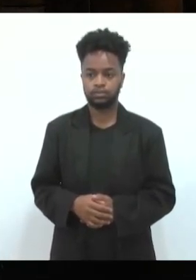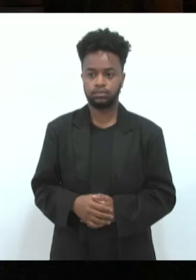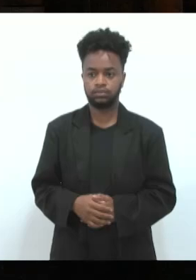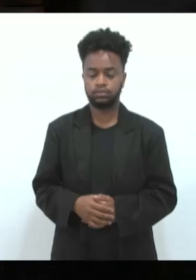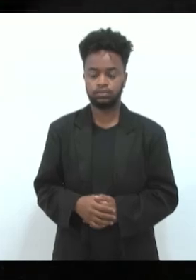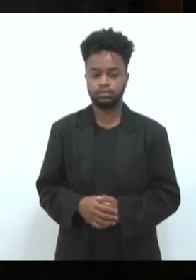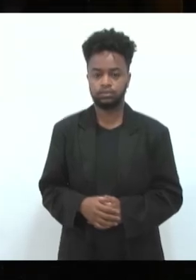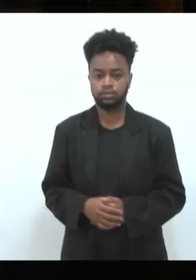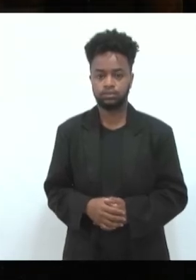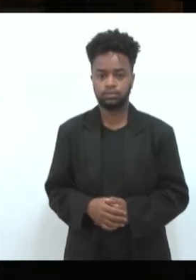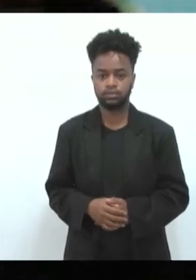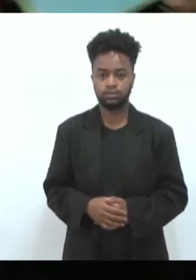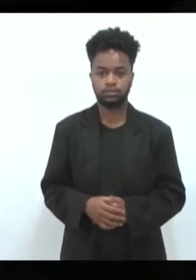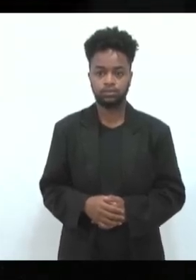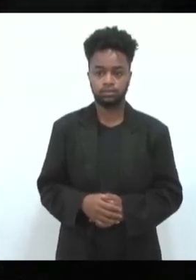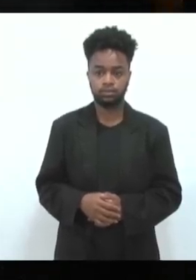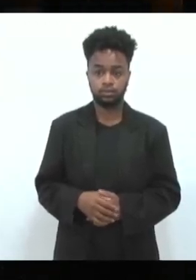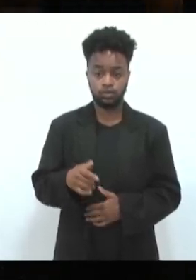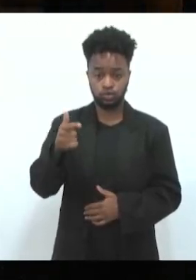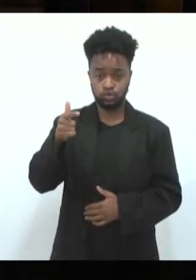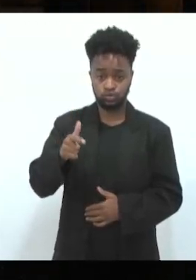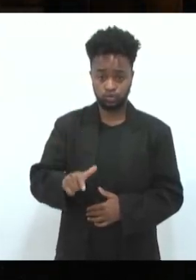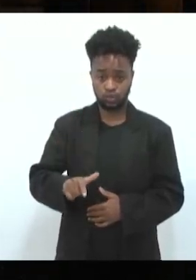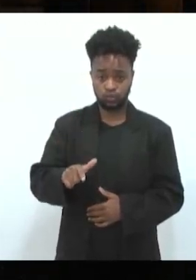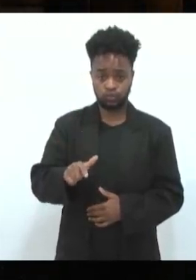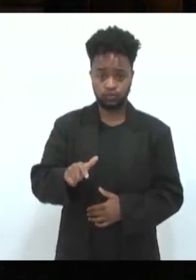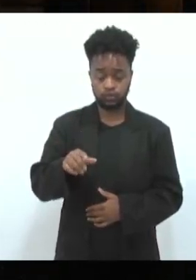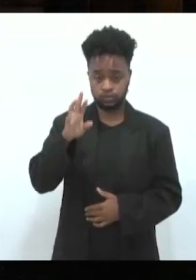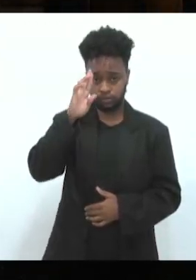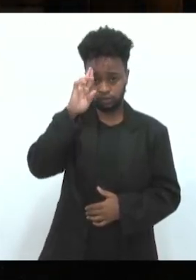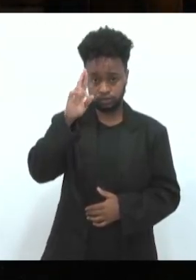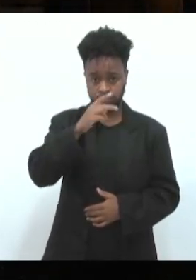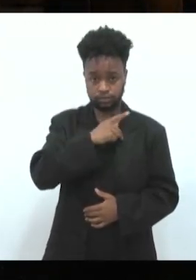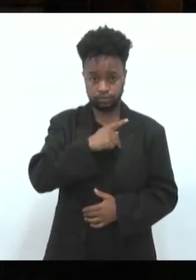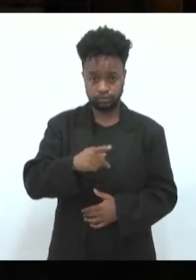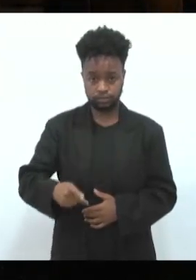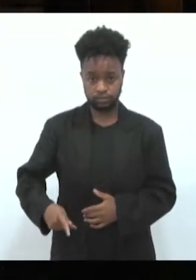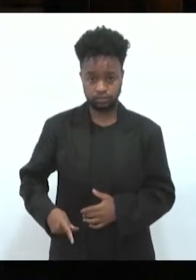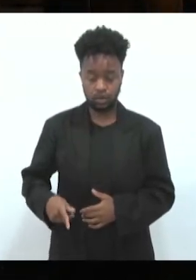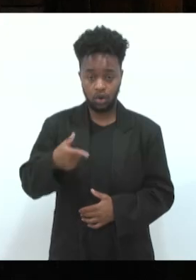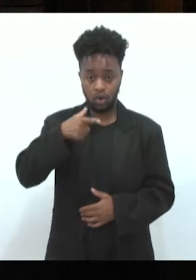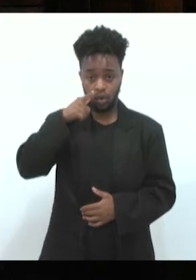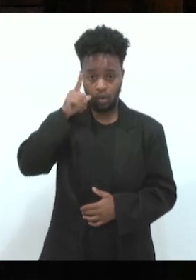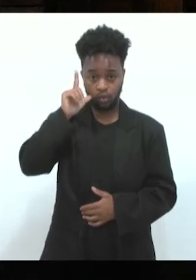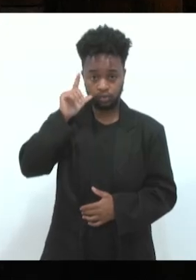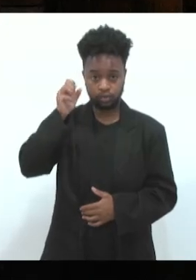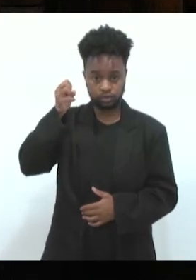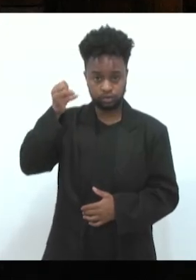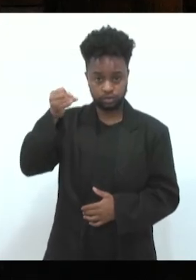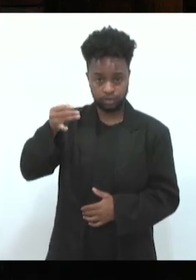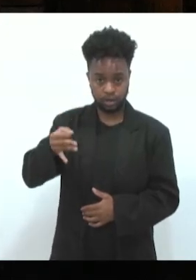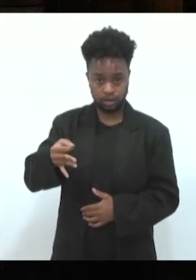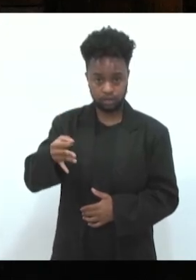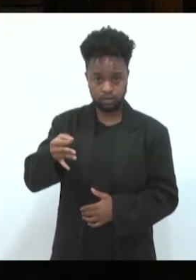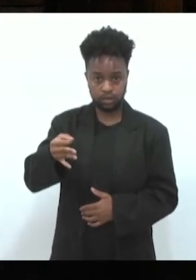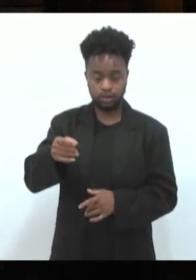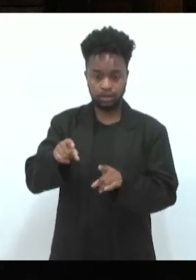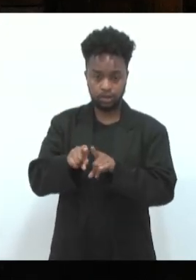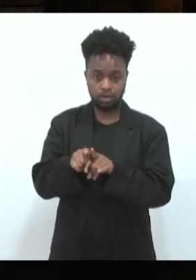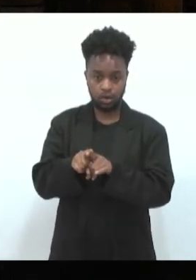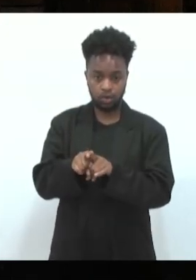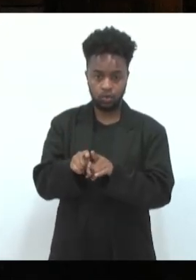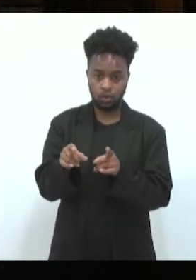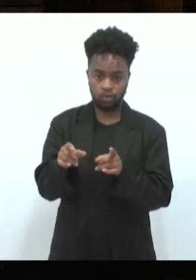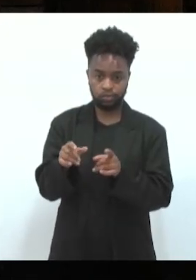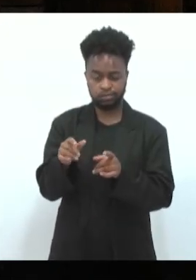Mais uma vez, senhora Presidente, na madrugada de ontem e no início da manhã de